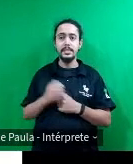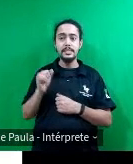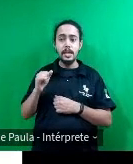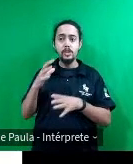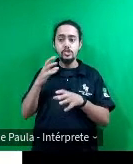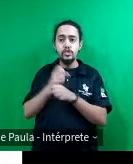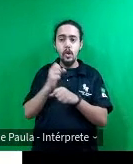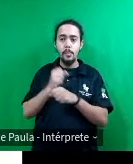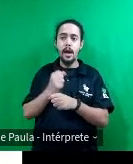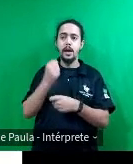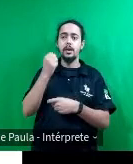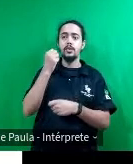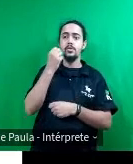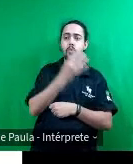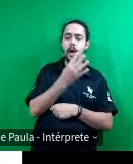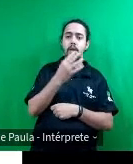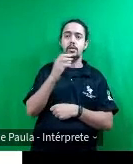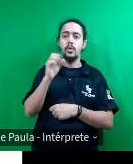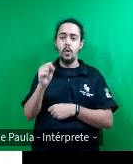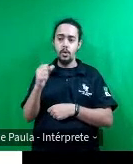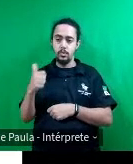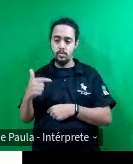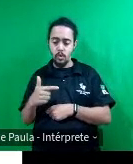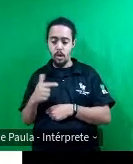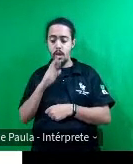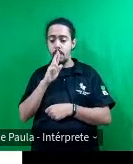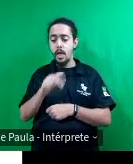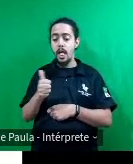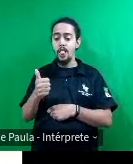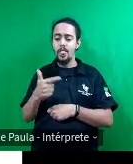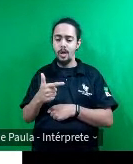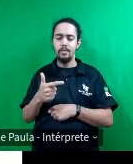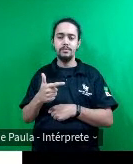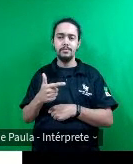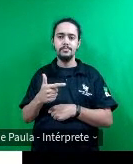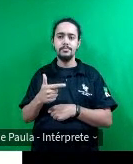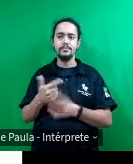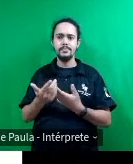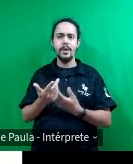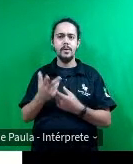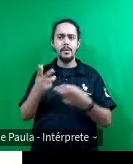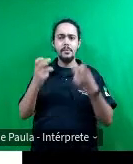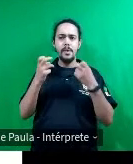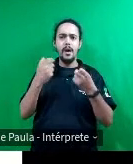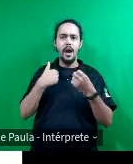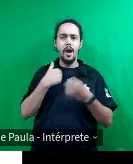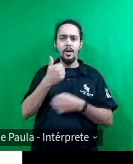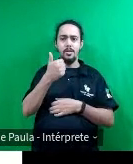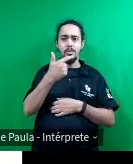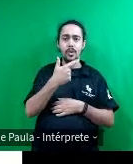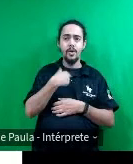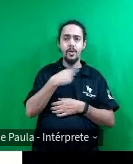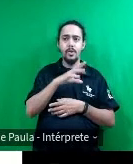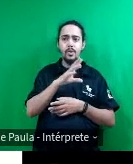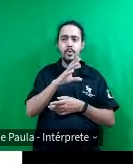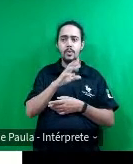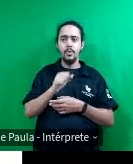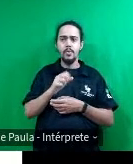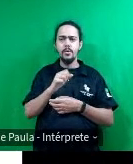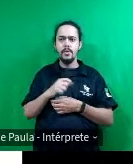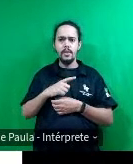vai mamar 2 amperes. Então, diminuiu. Agora, vai ter alguma conta errada aqui, não?